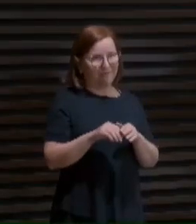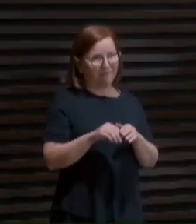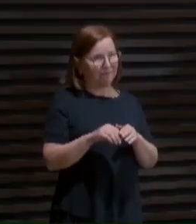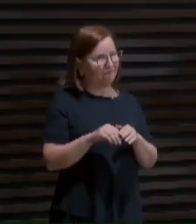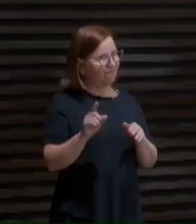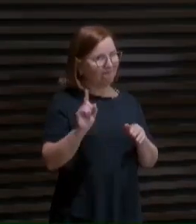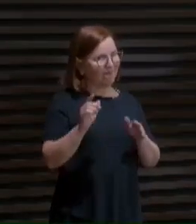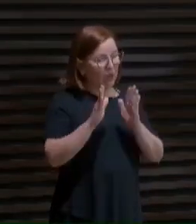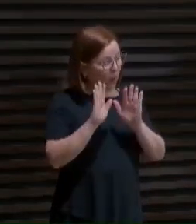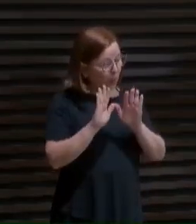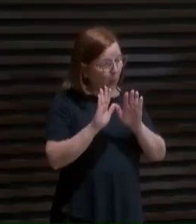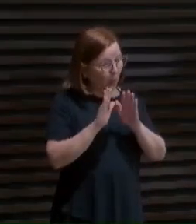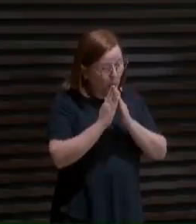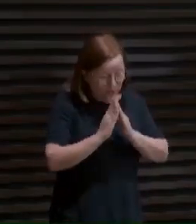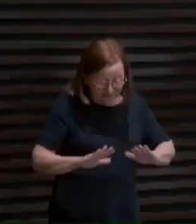adora, gente.